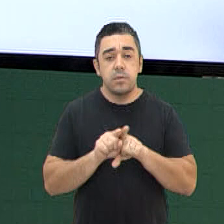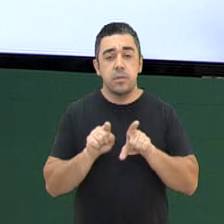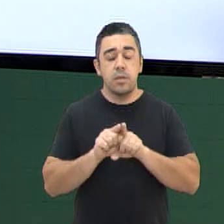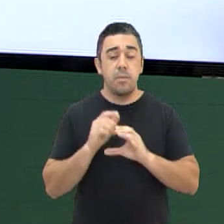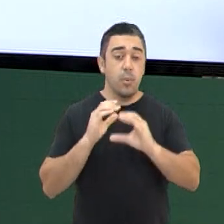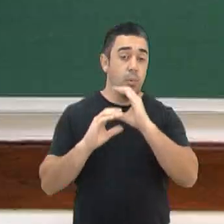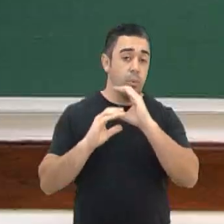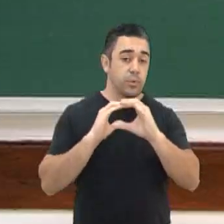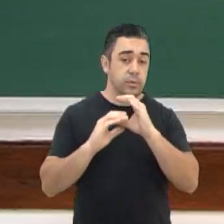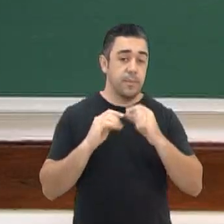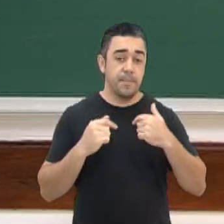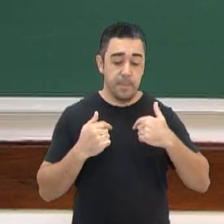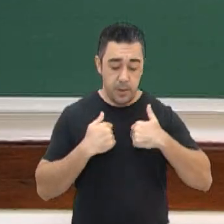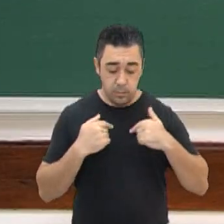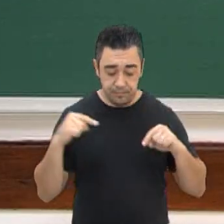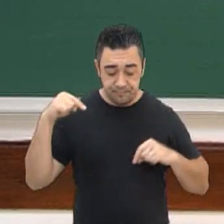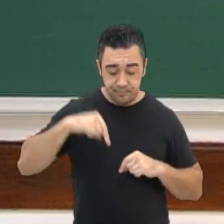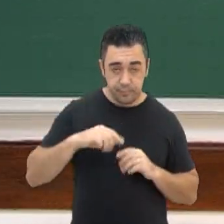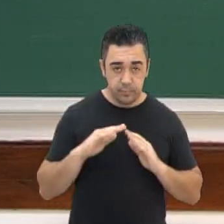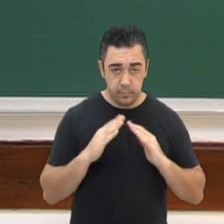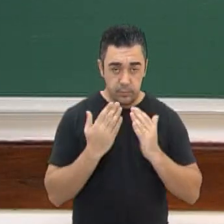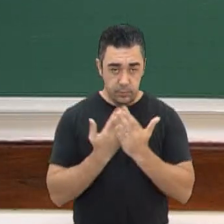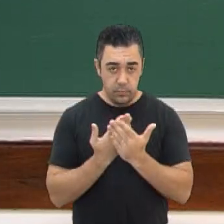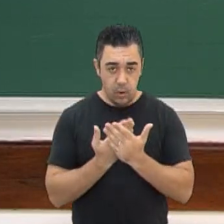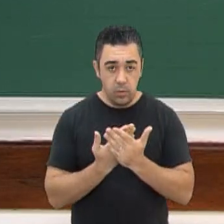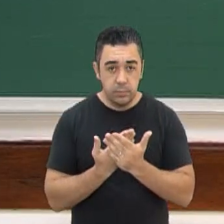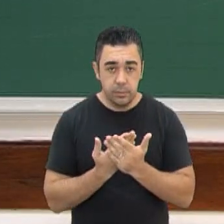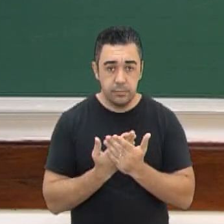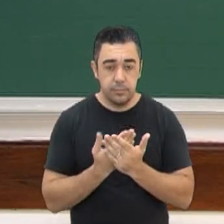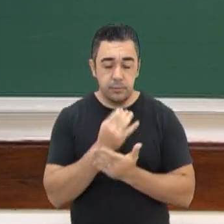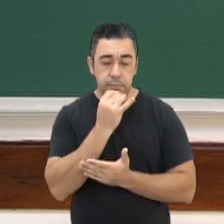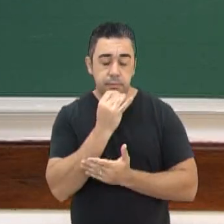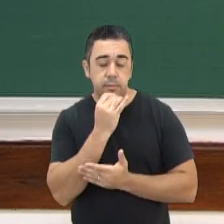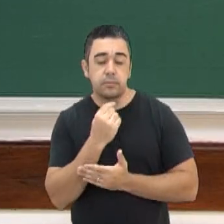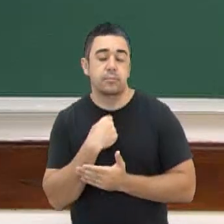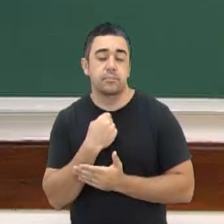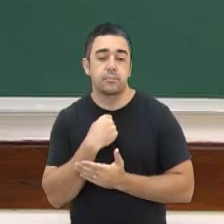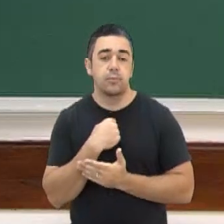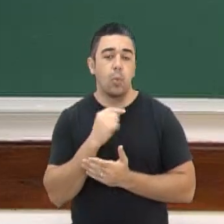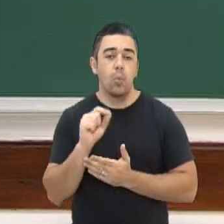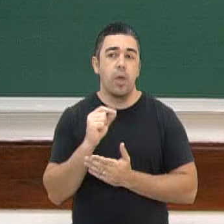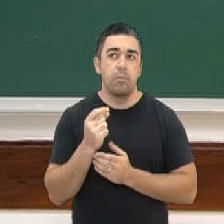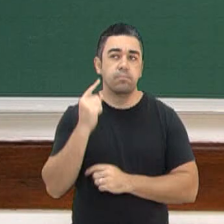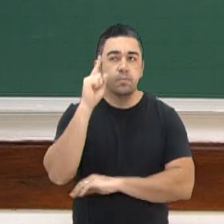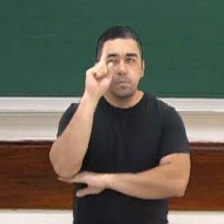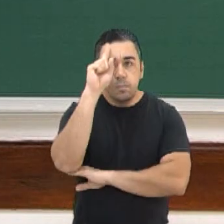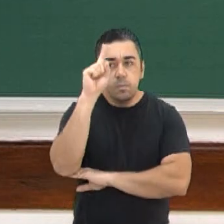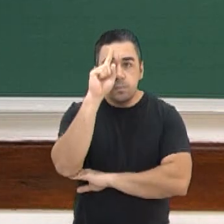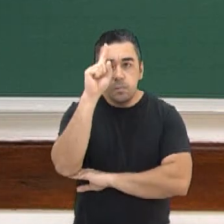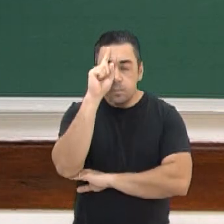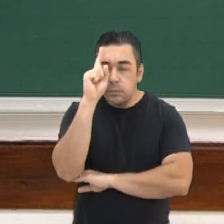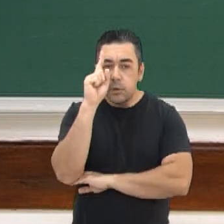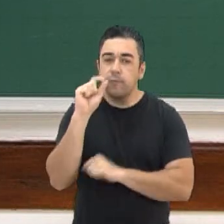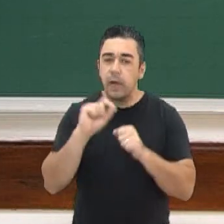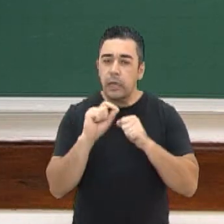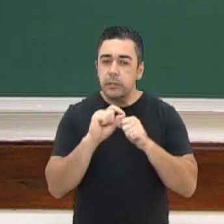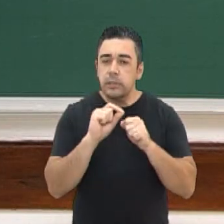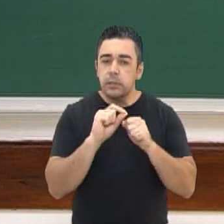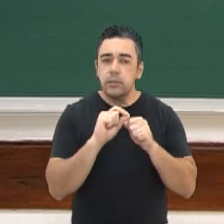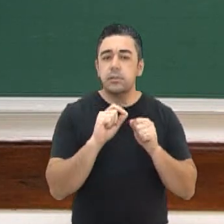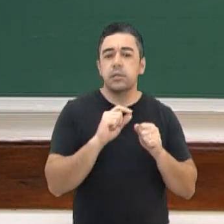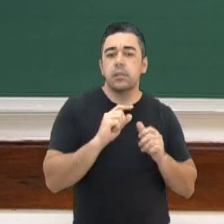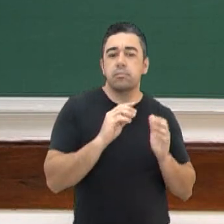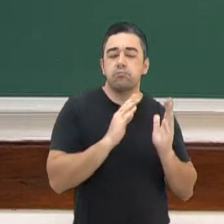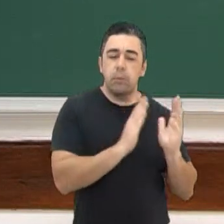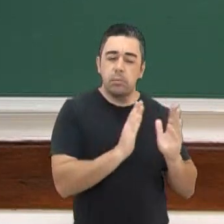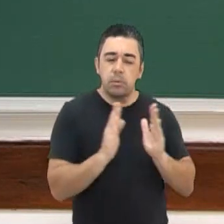Então, quando eu estou na escola e eu vou passar por um processo de criação de uma coreografia, de uma